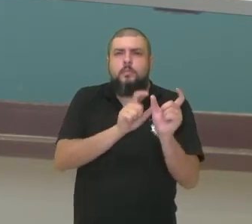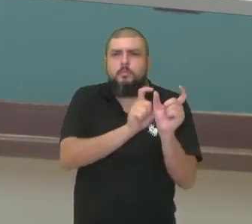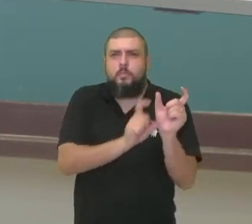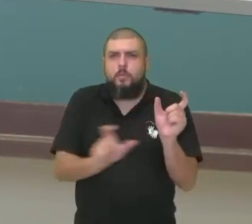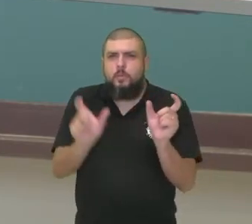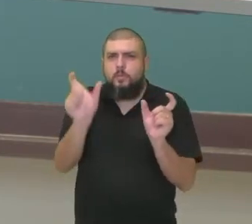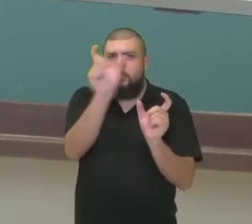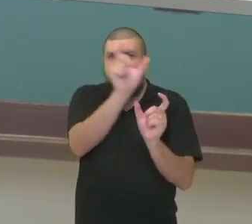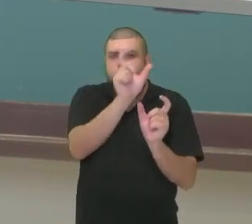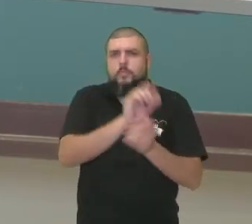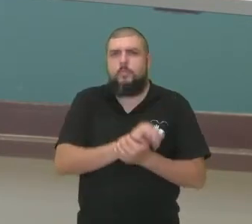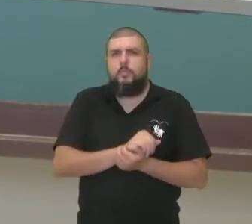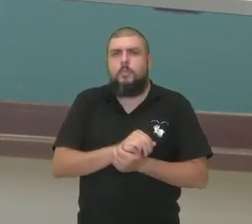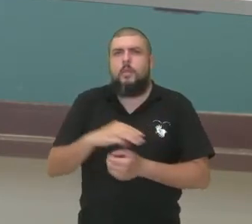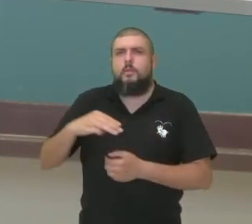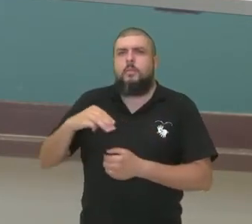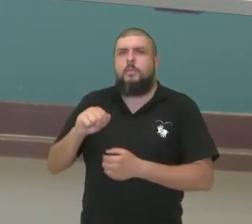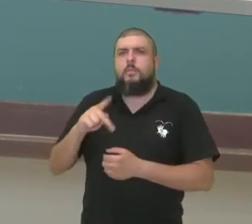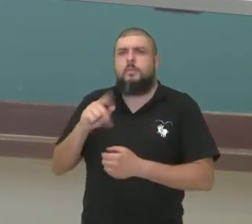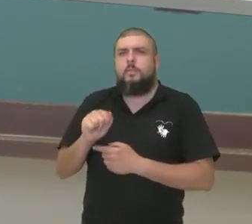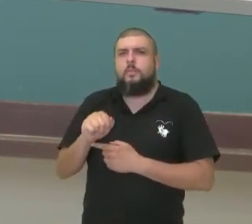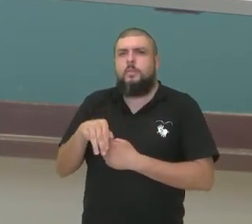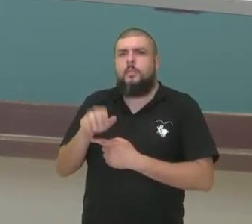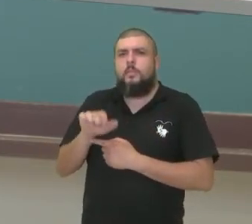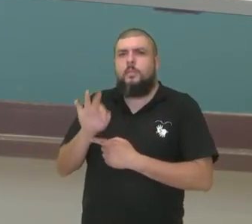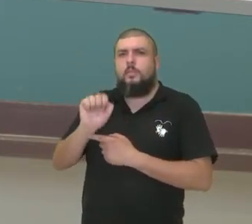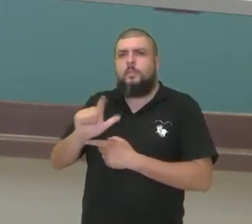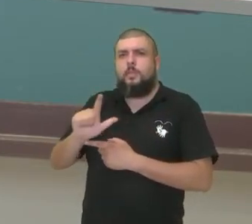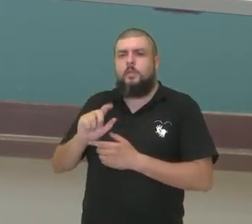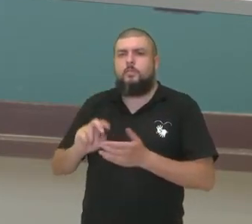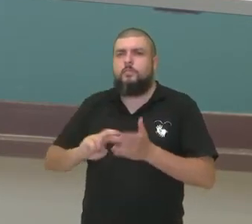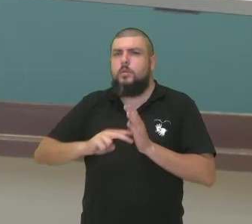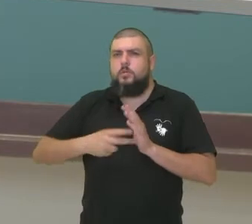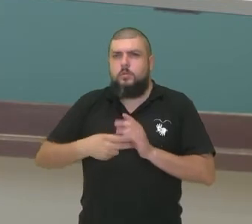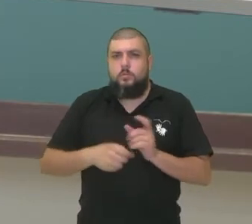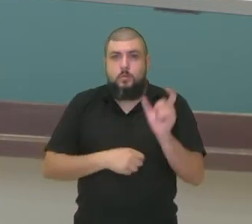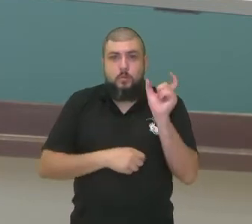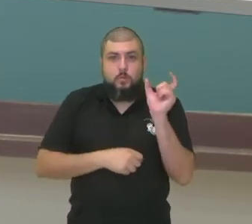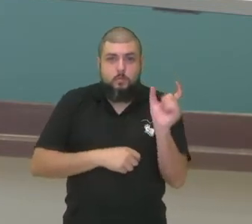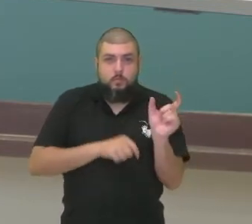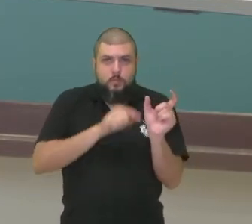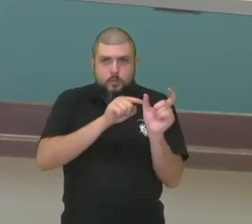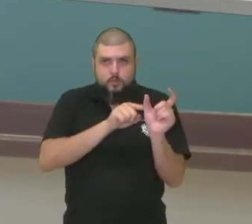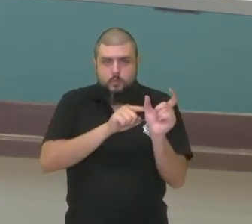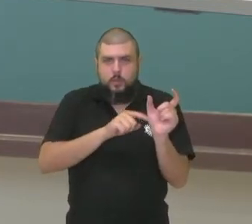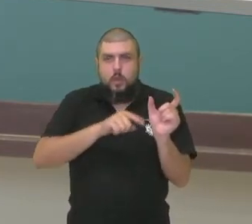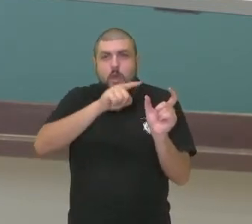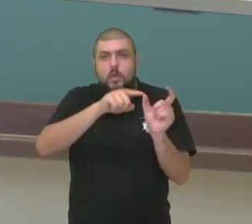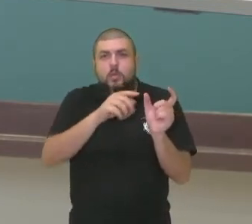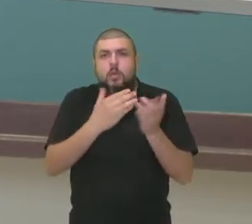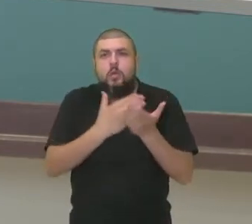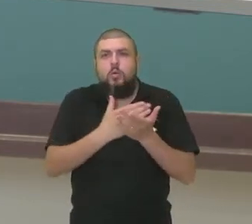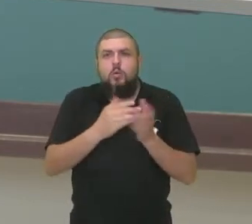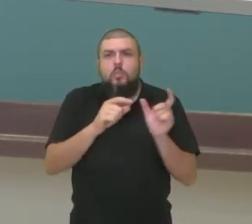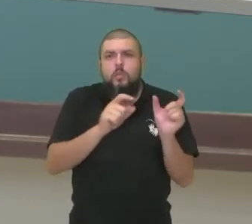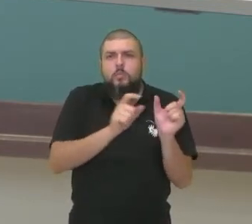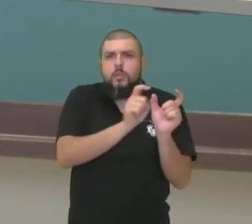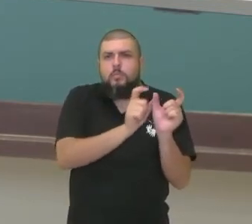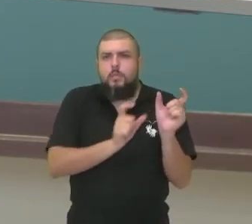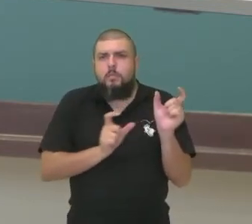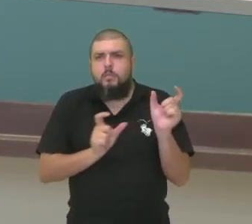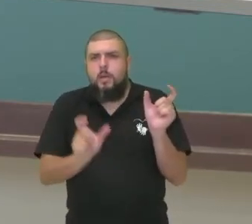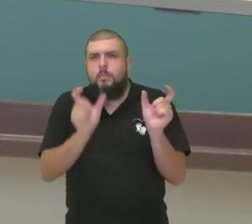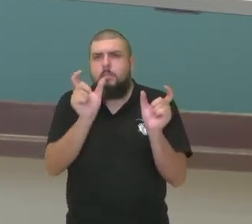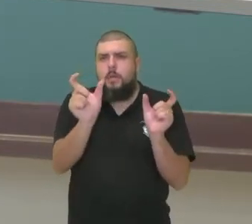ajuda a gente a organizar nossas ideias. Então você coloca uma palavra no centro e a partir daí começa a criar conexões, fazendo